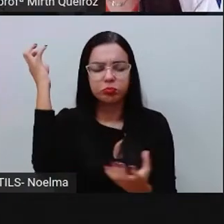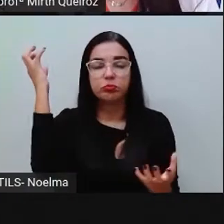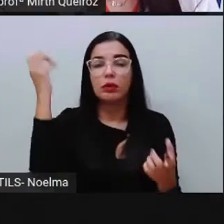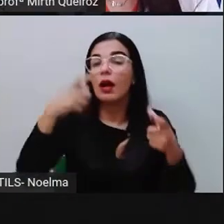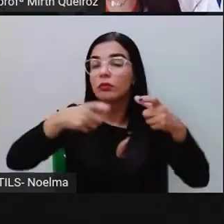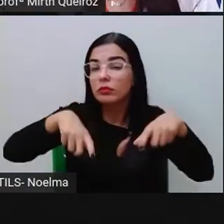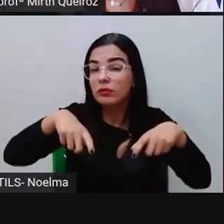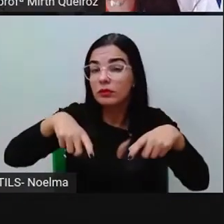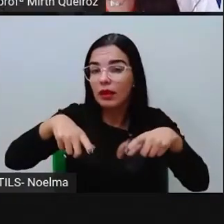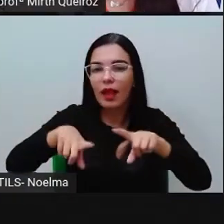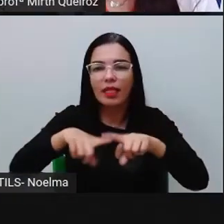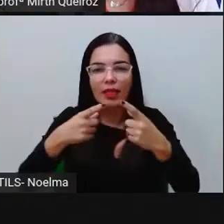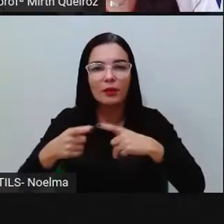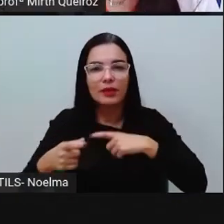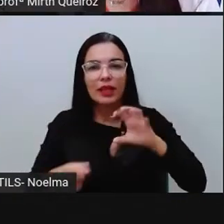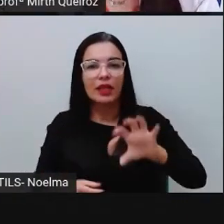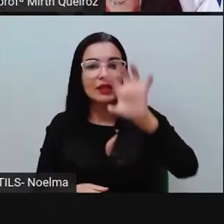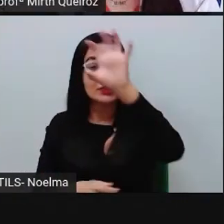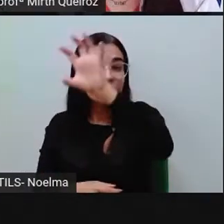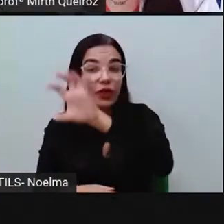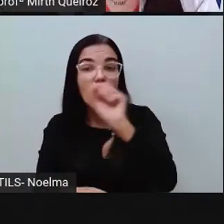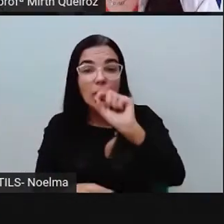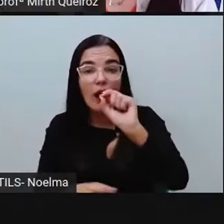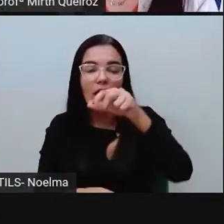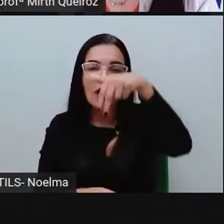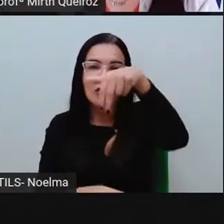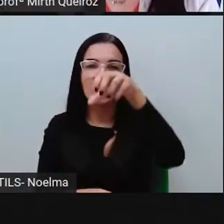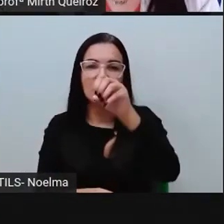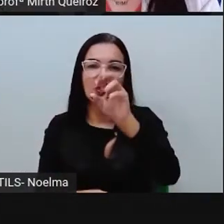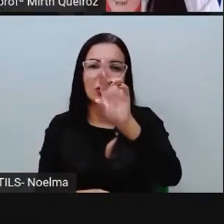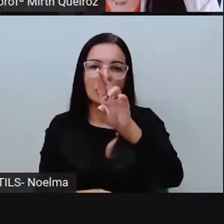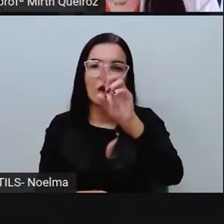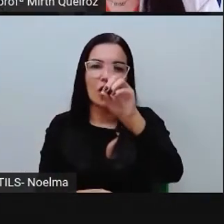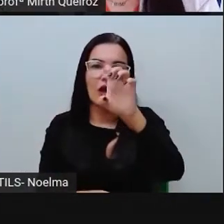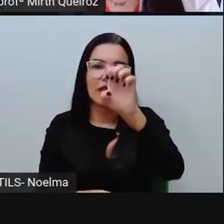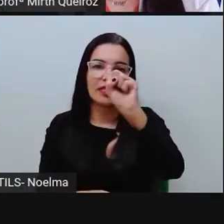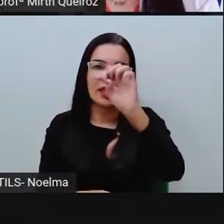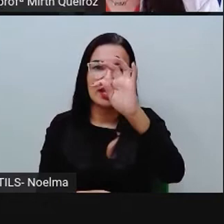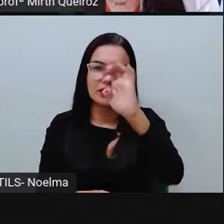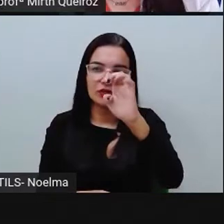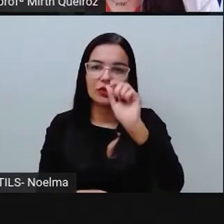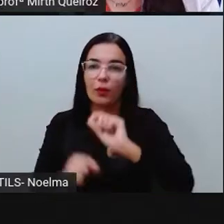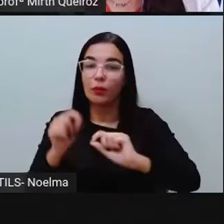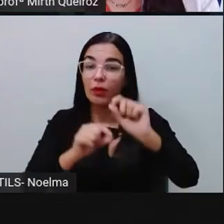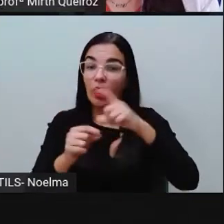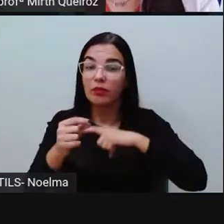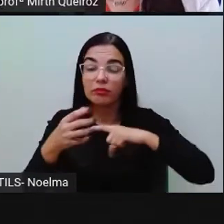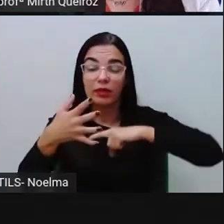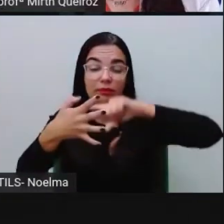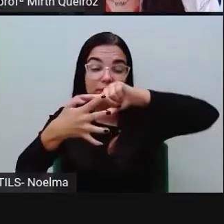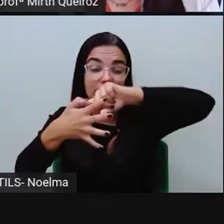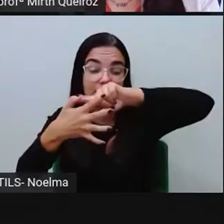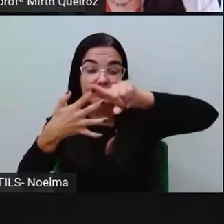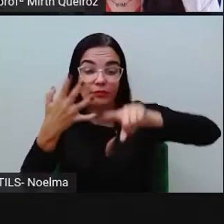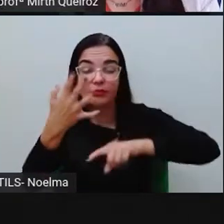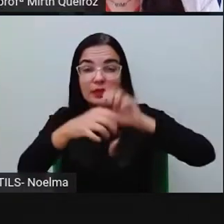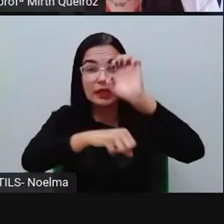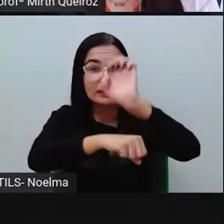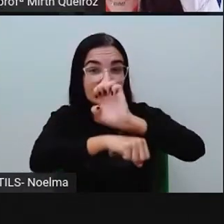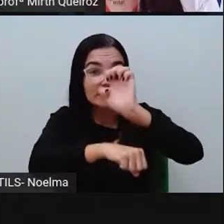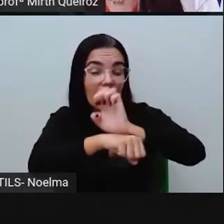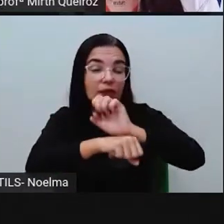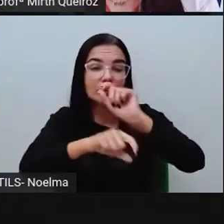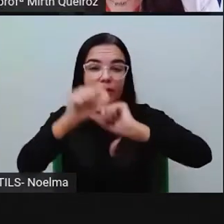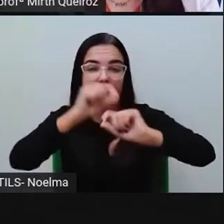da caatinga está nessa região e vai compreender aí os estados da Paraíba, Rio Grande do